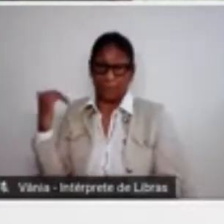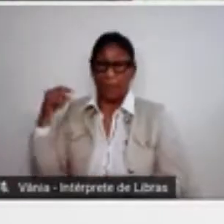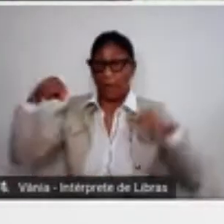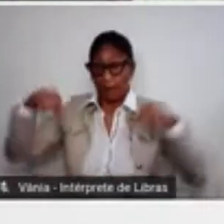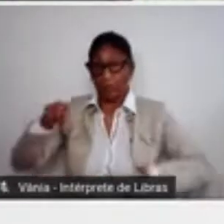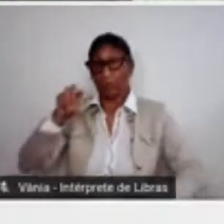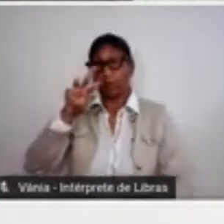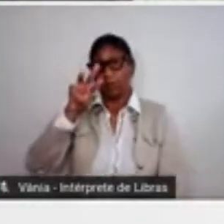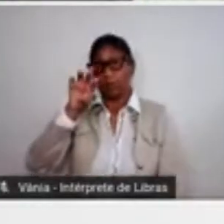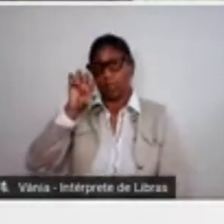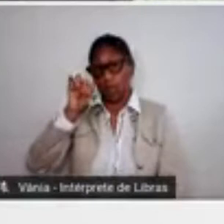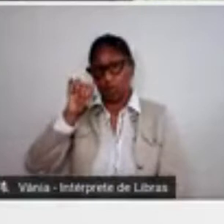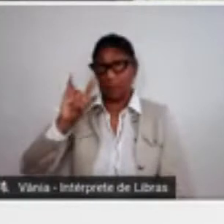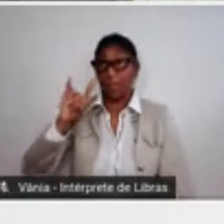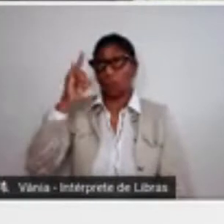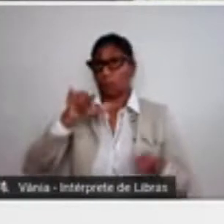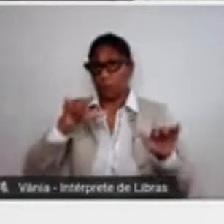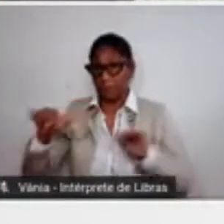39 na última semana,